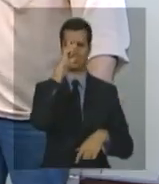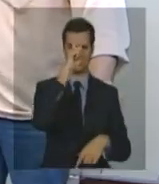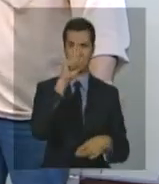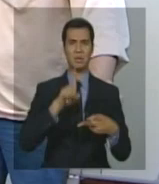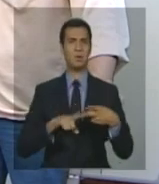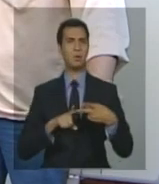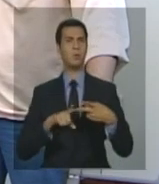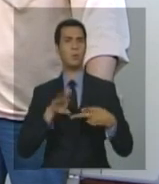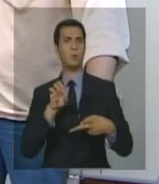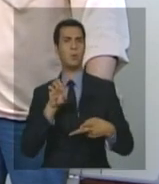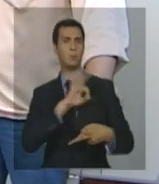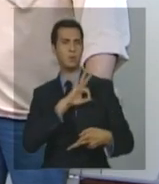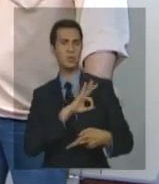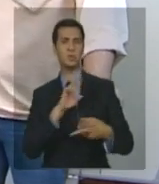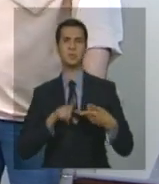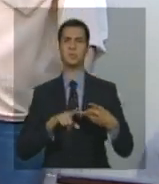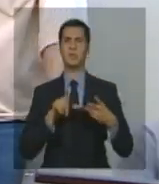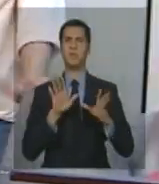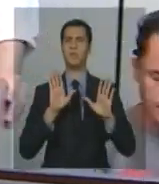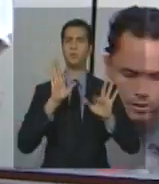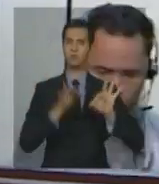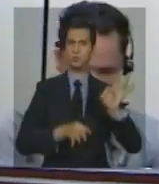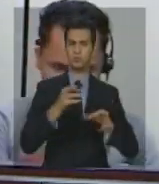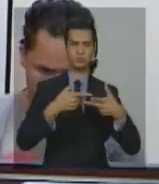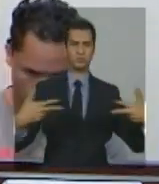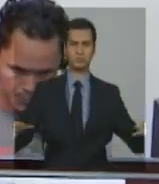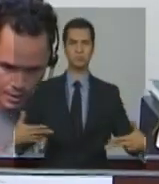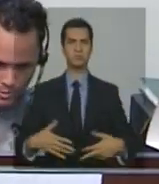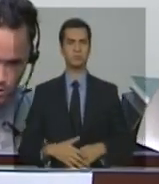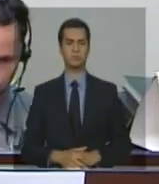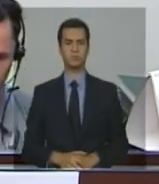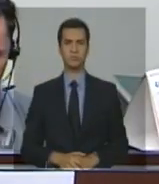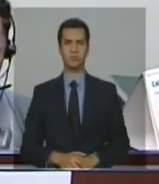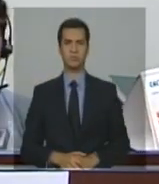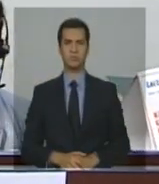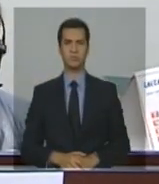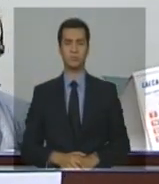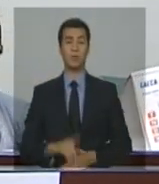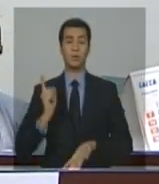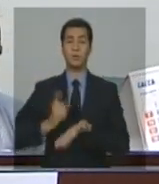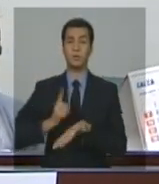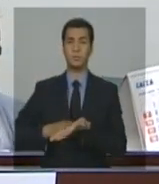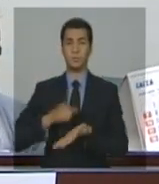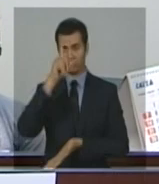fóruns. Hospital São Francisco. Hospital São Francisco.